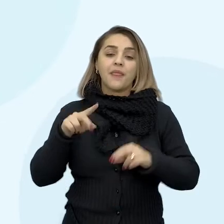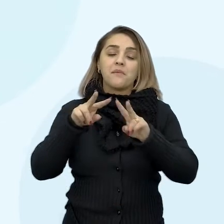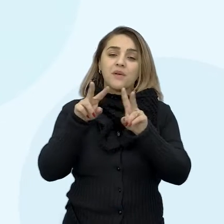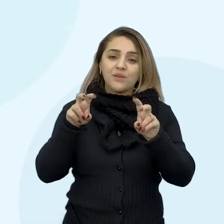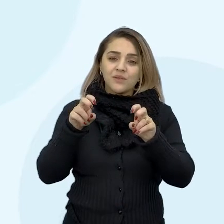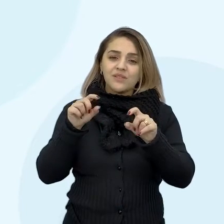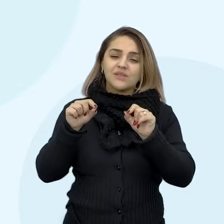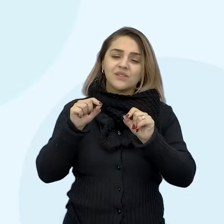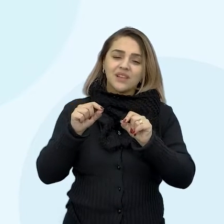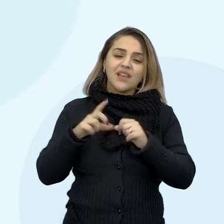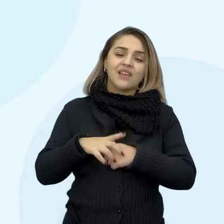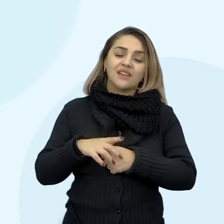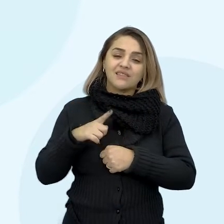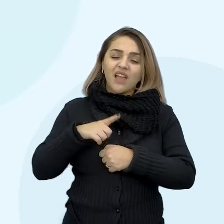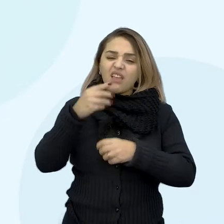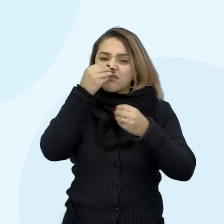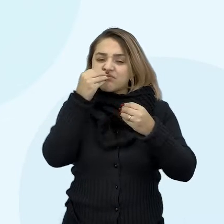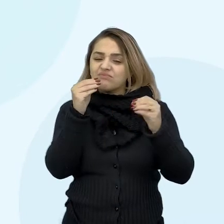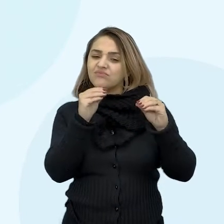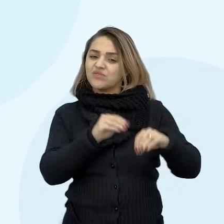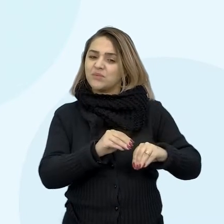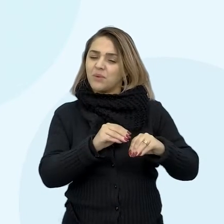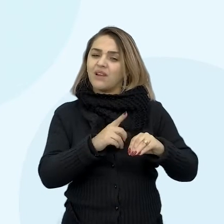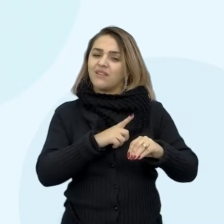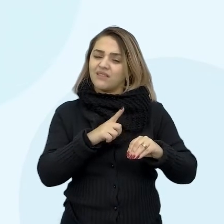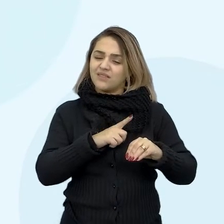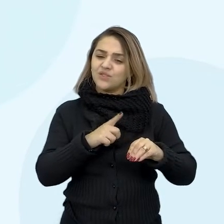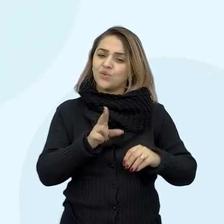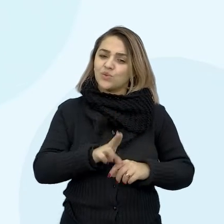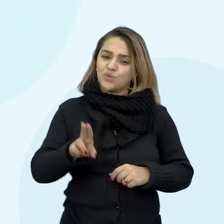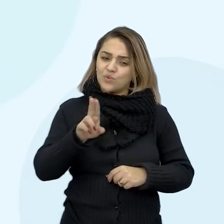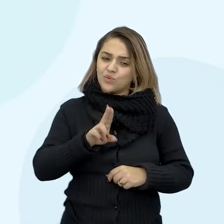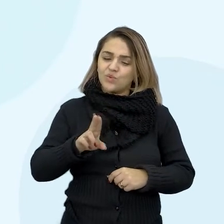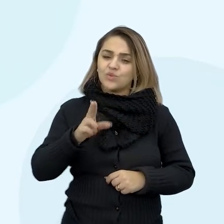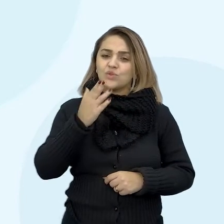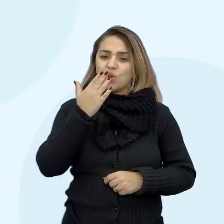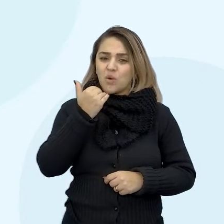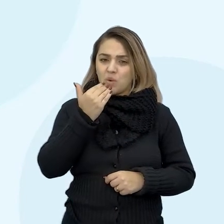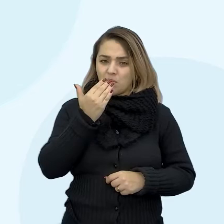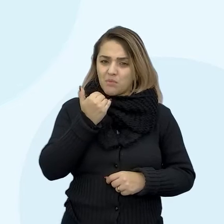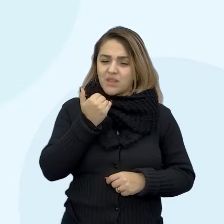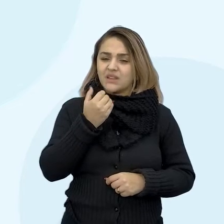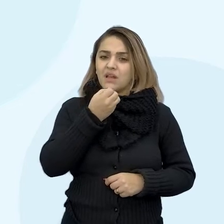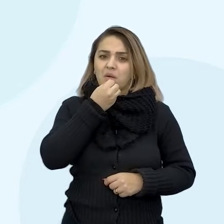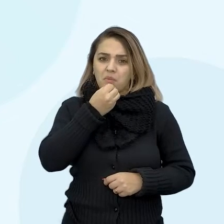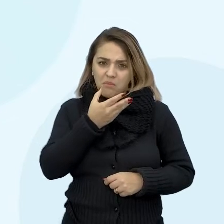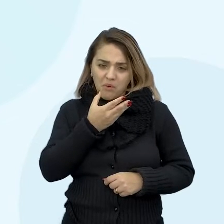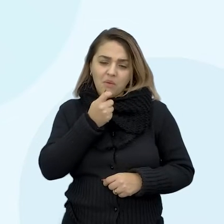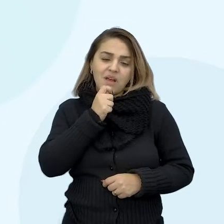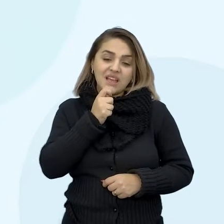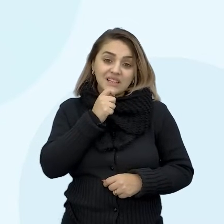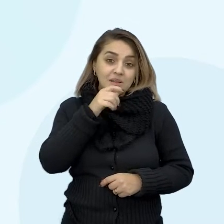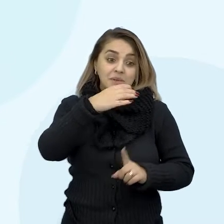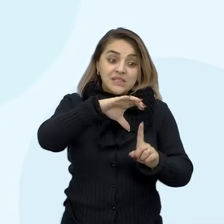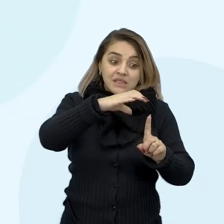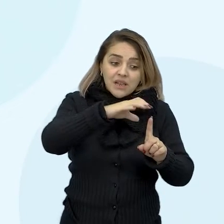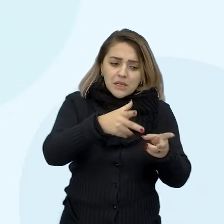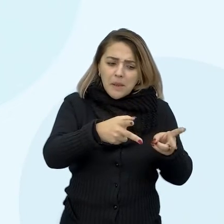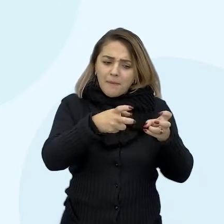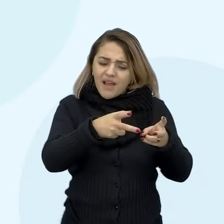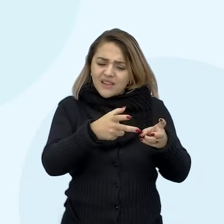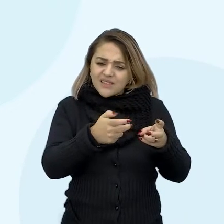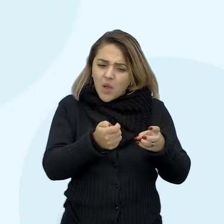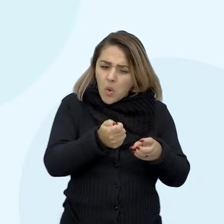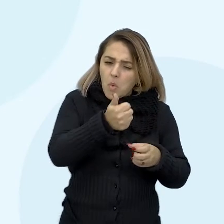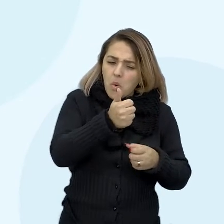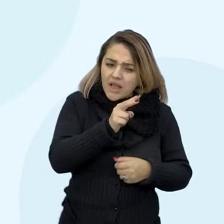ao drama do consumo. O alimento ainda está bom, mas quando o consumidor percebe que ele está se